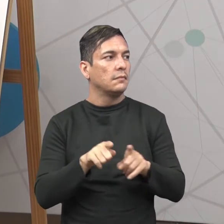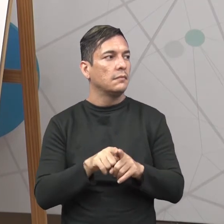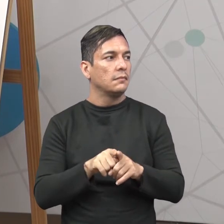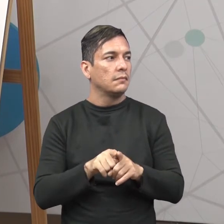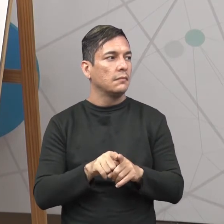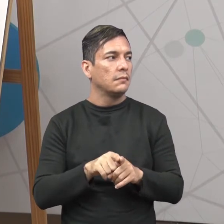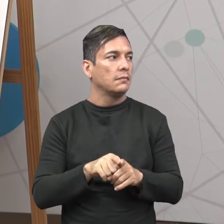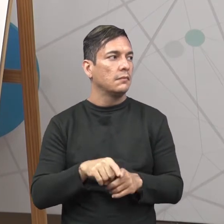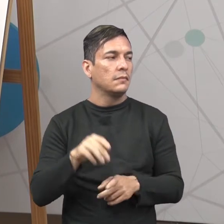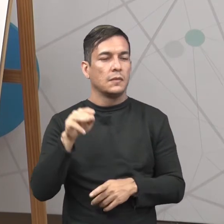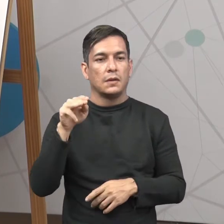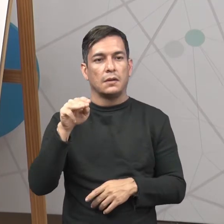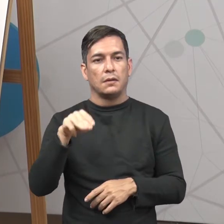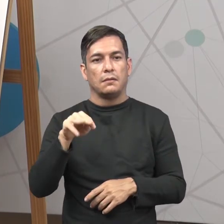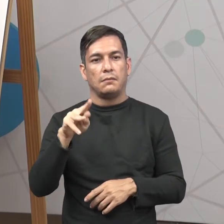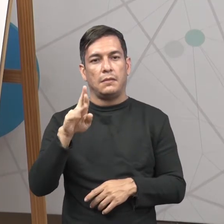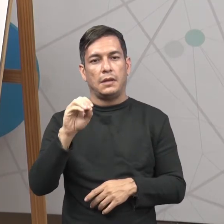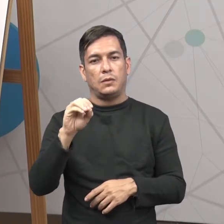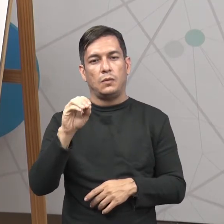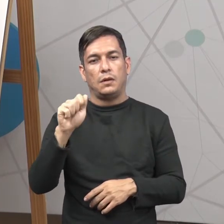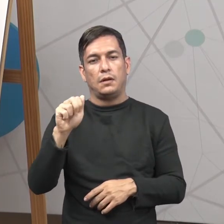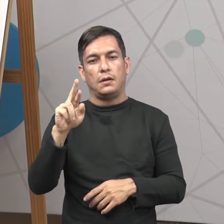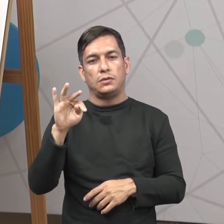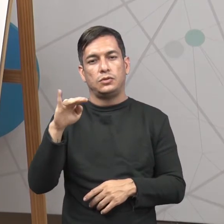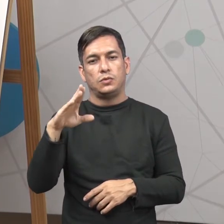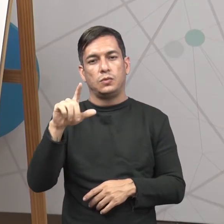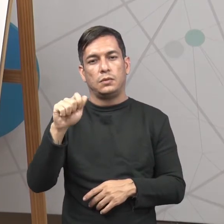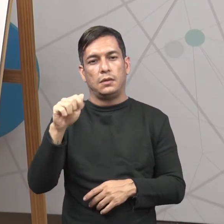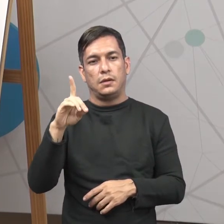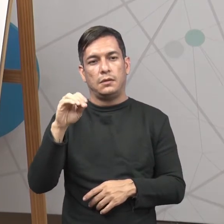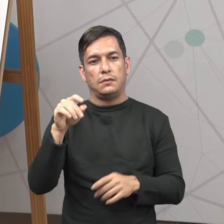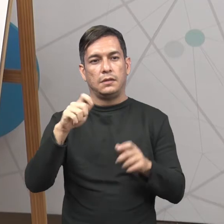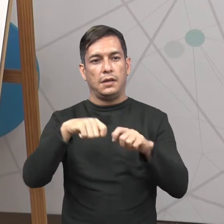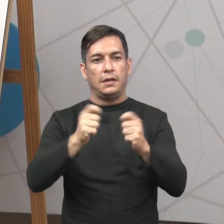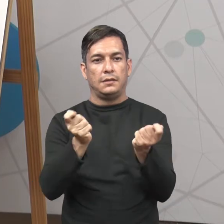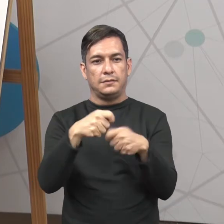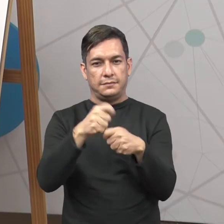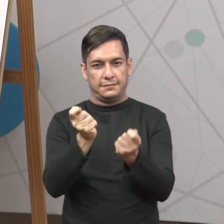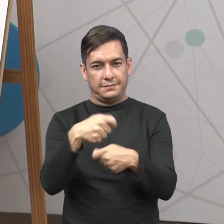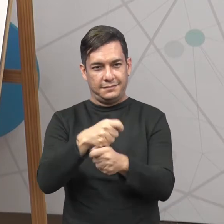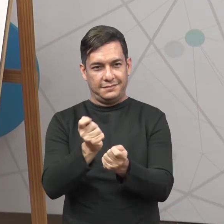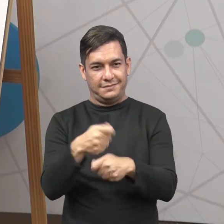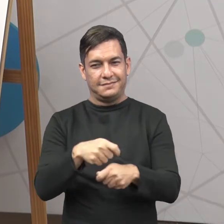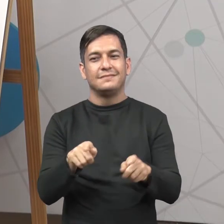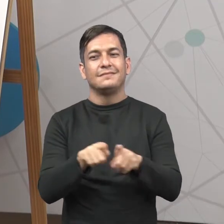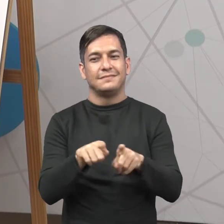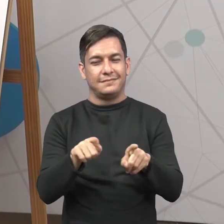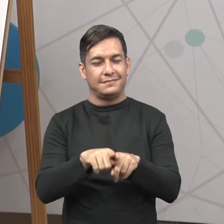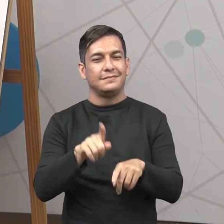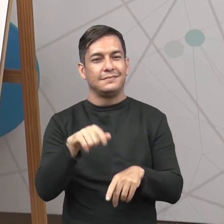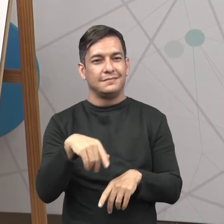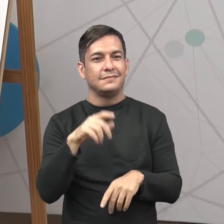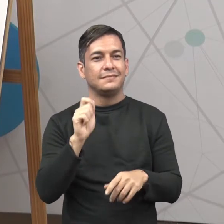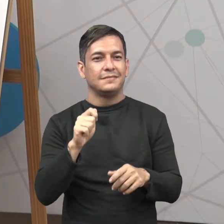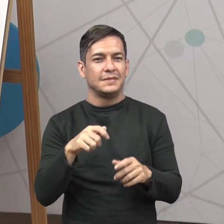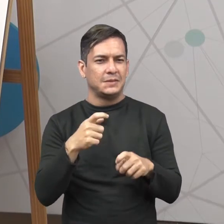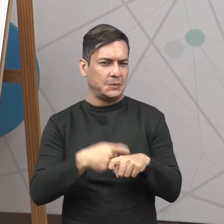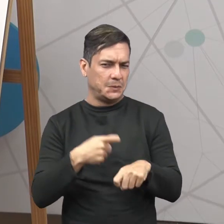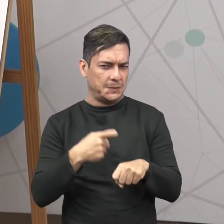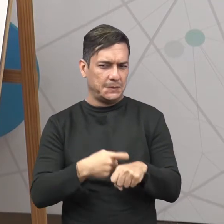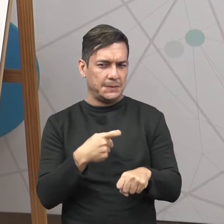metro articulado, que é um metro que se desdobra. Ele é um pouquinho mais